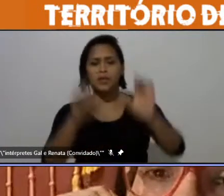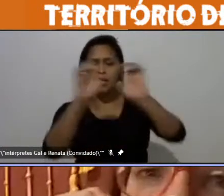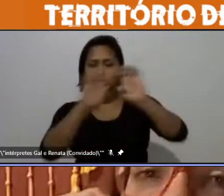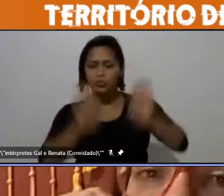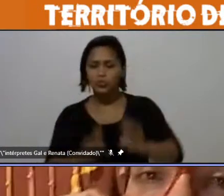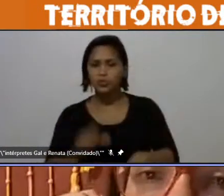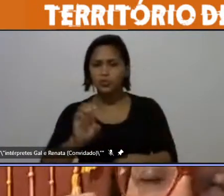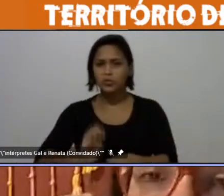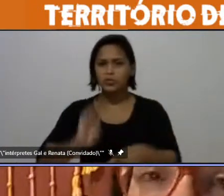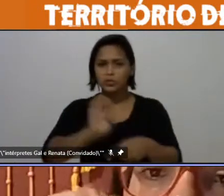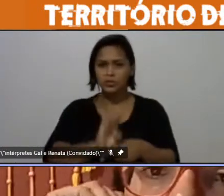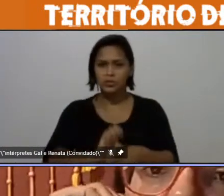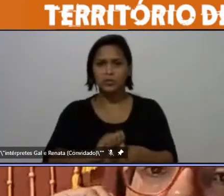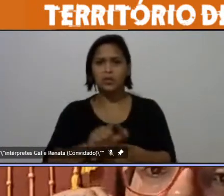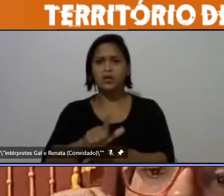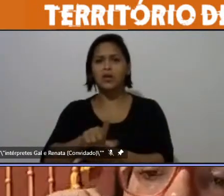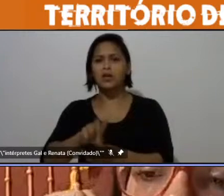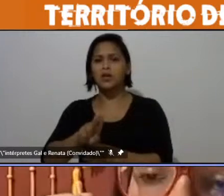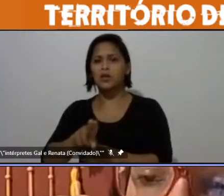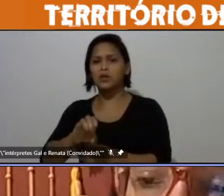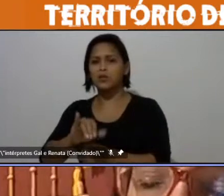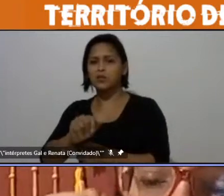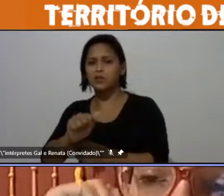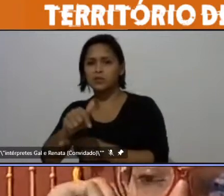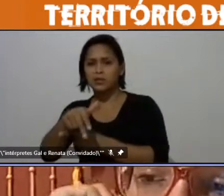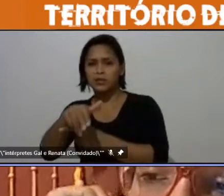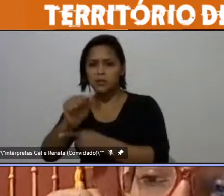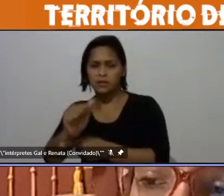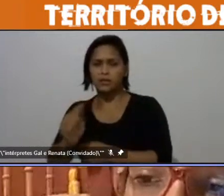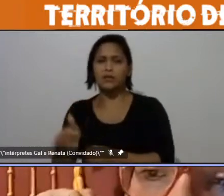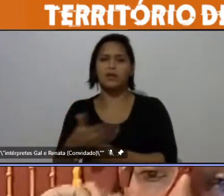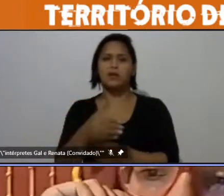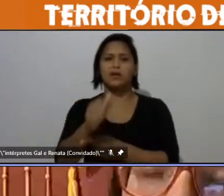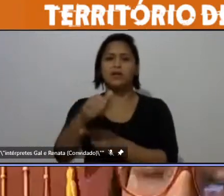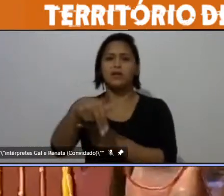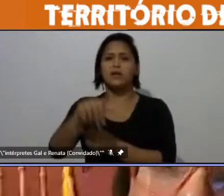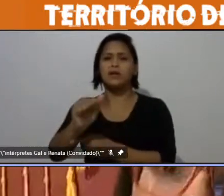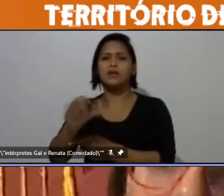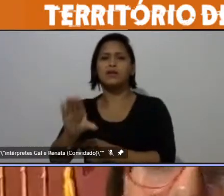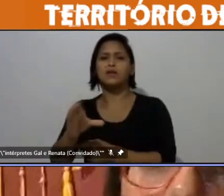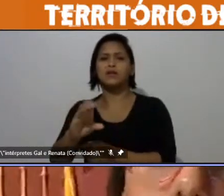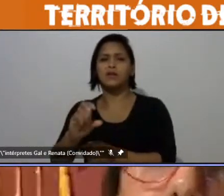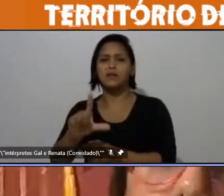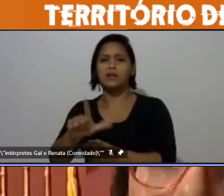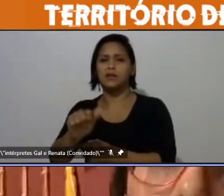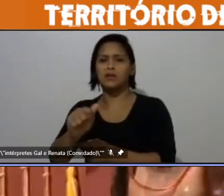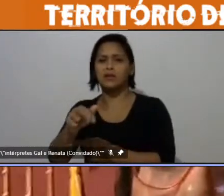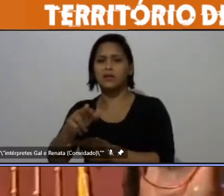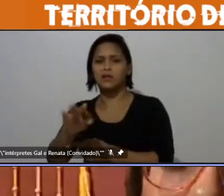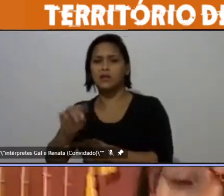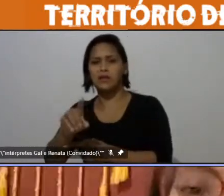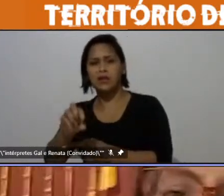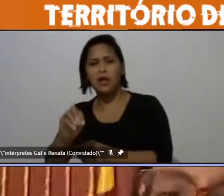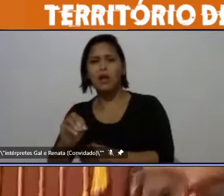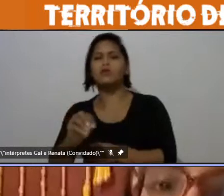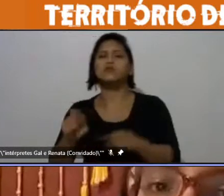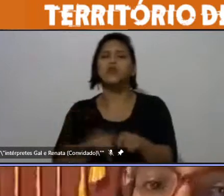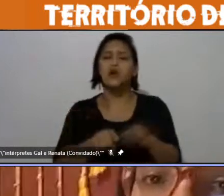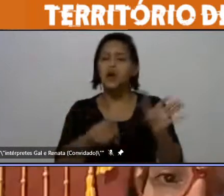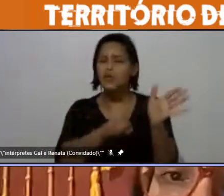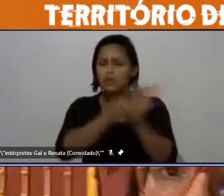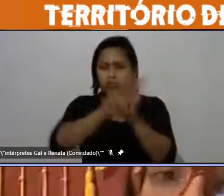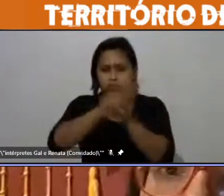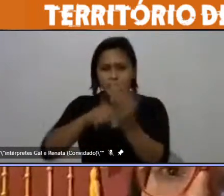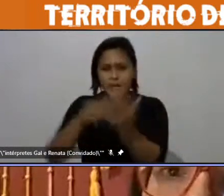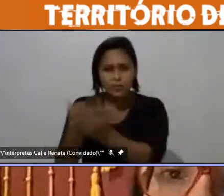né? Então, a Lucina Tatagiba, a Ana Cláudia Xavier, da Unicamp, né? Tem diversos estudos